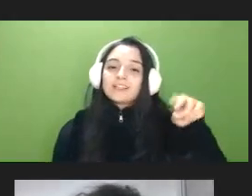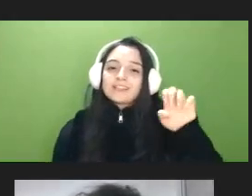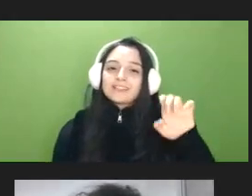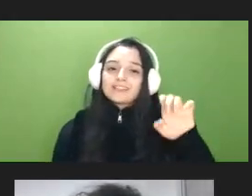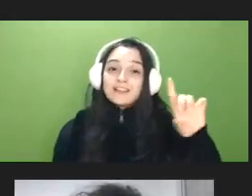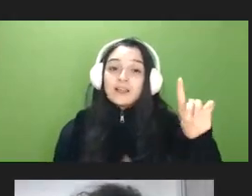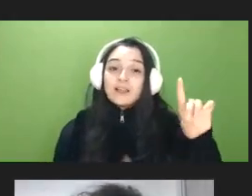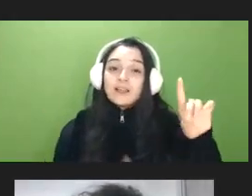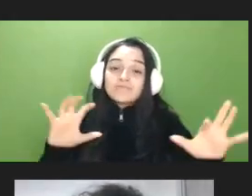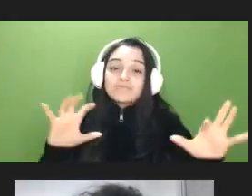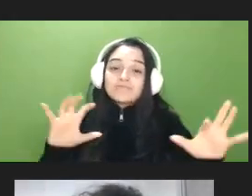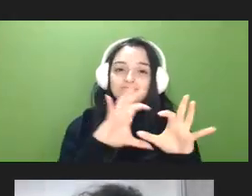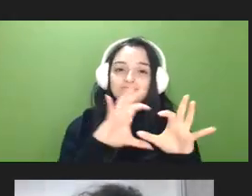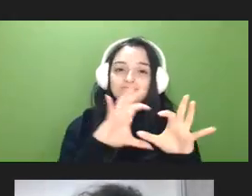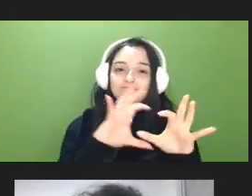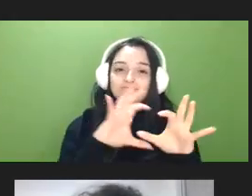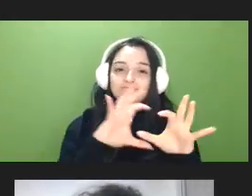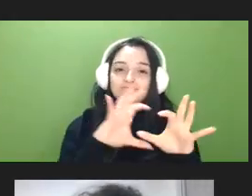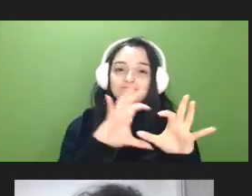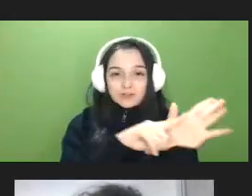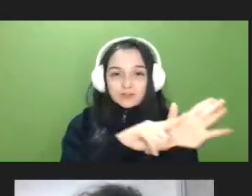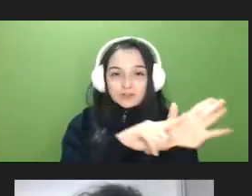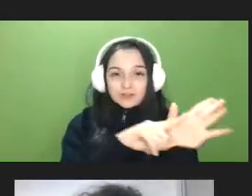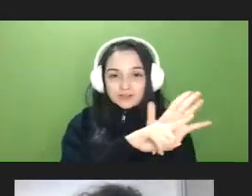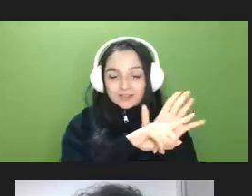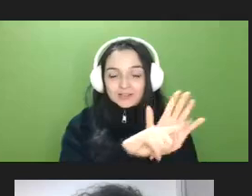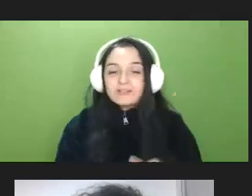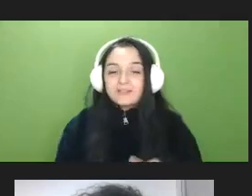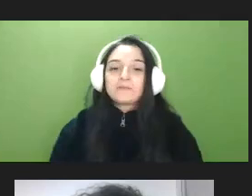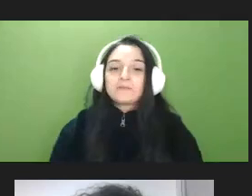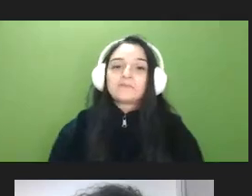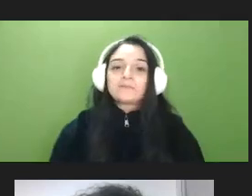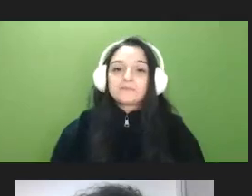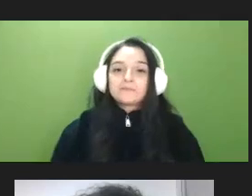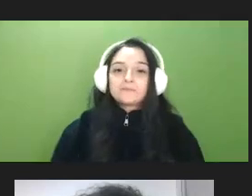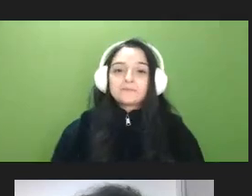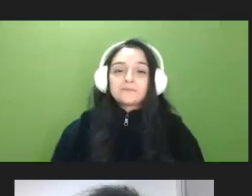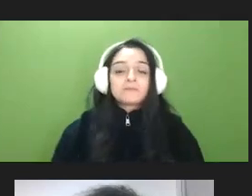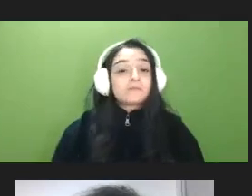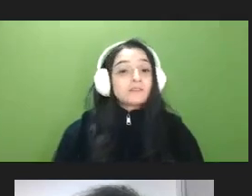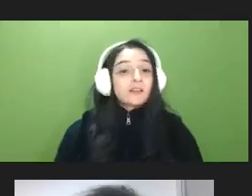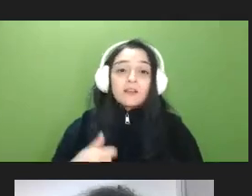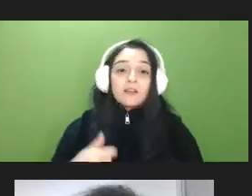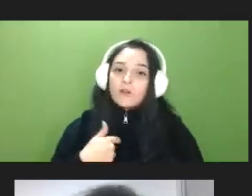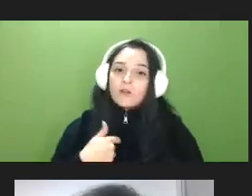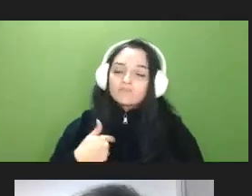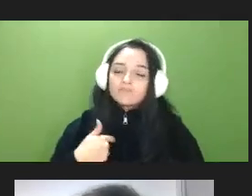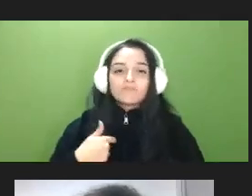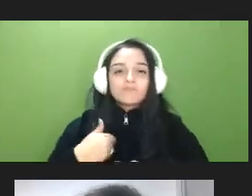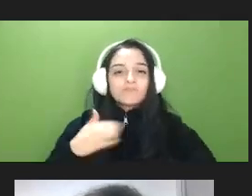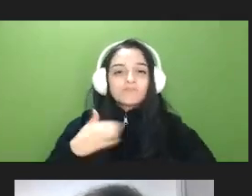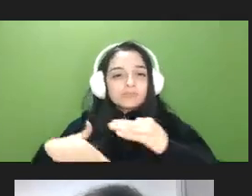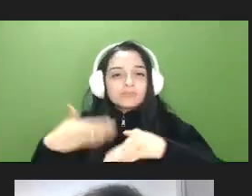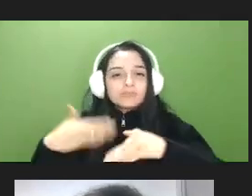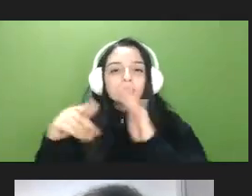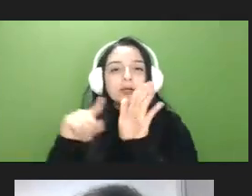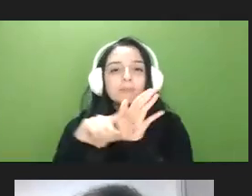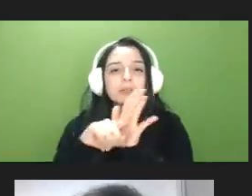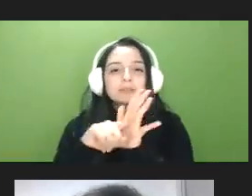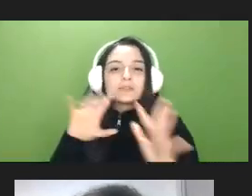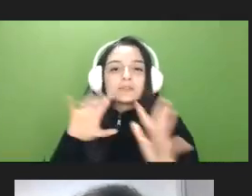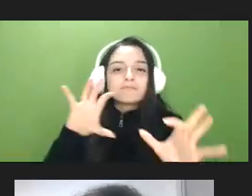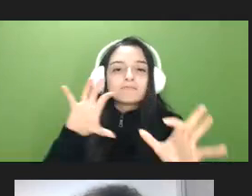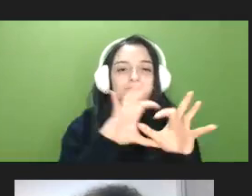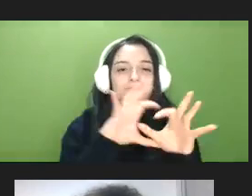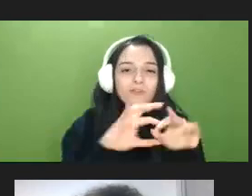pesquisa, e grande parte aí do que eu venho construindo enquanto pesquisadora está muito vinculado ao